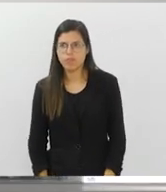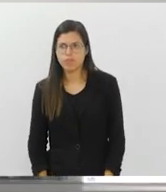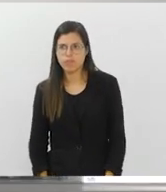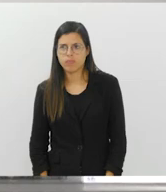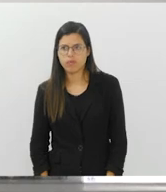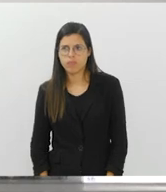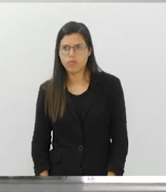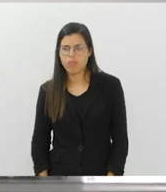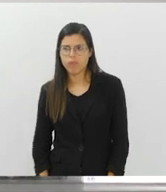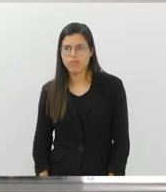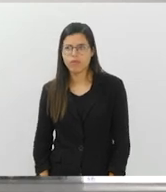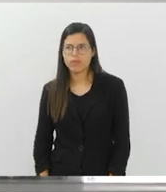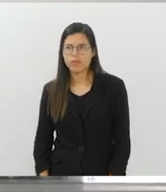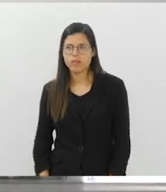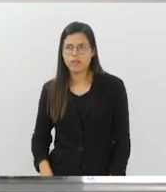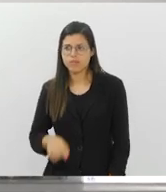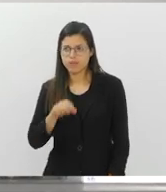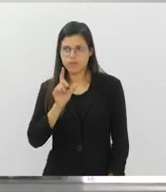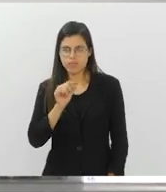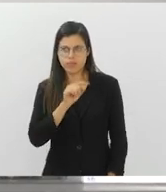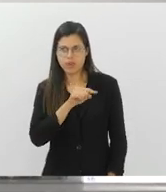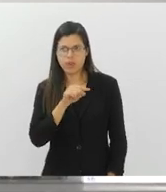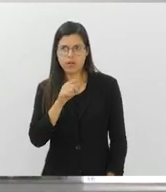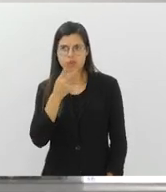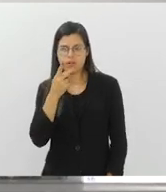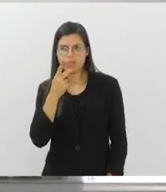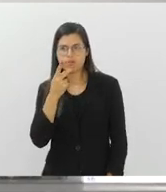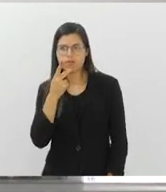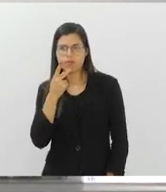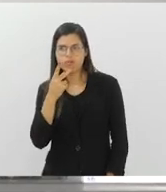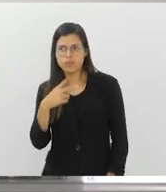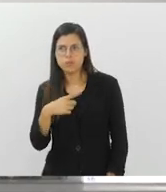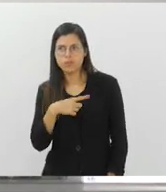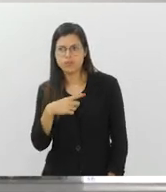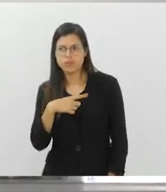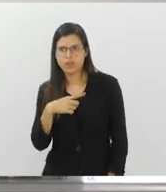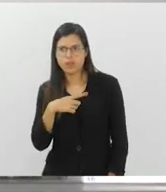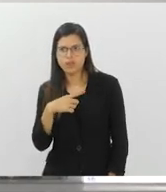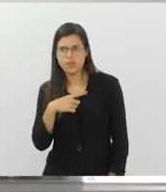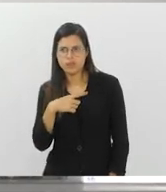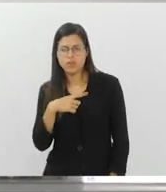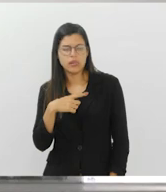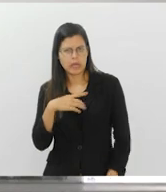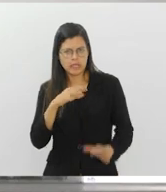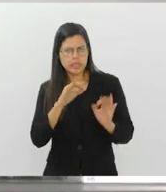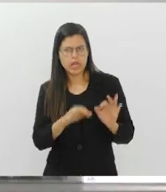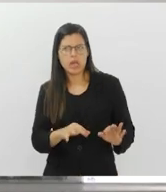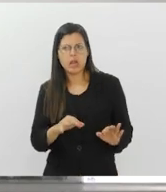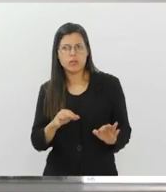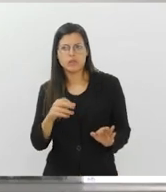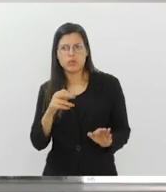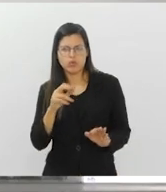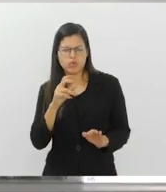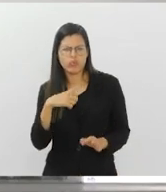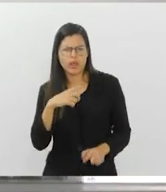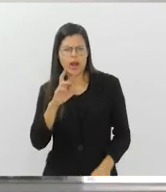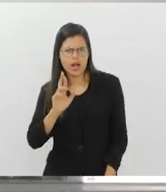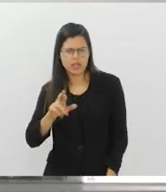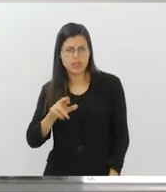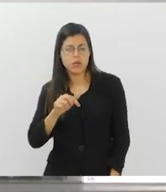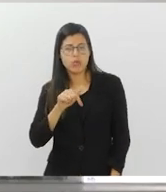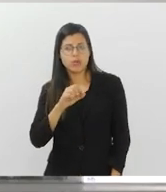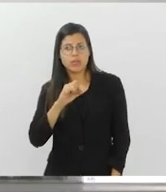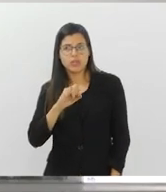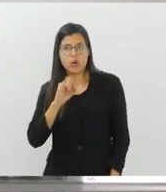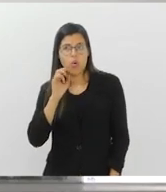O que ela falou, só para vocês entenderem, tem razão se a gente for olhar a dimensão. O que ela falou, ela tem razão se a gente for olhar a